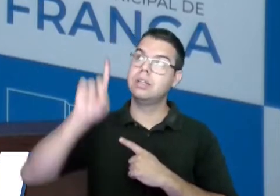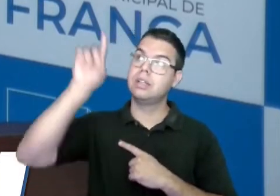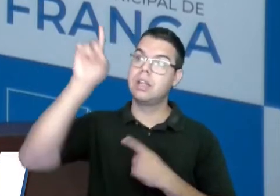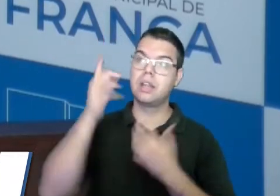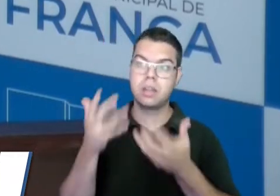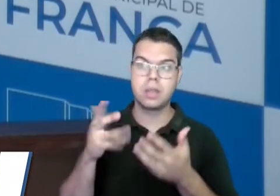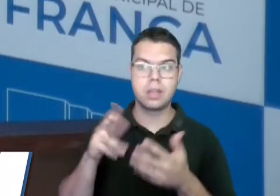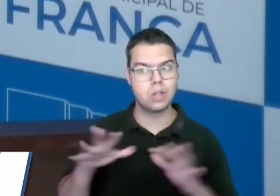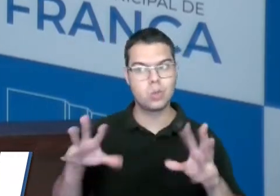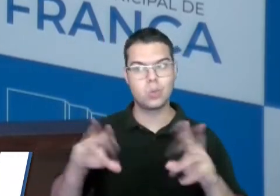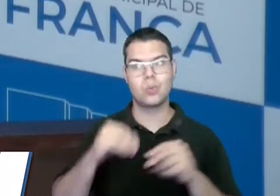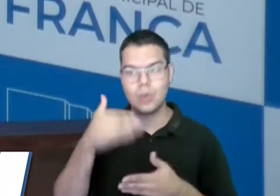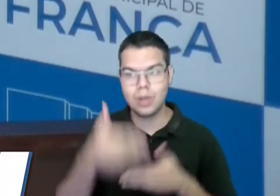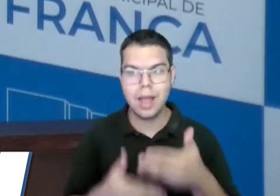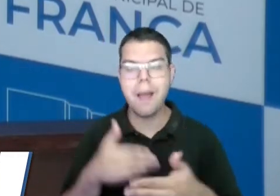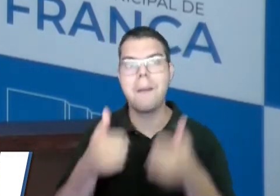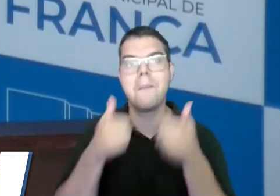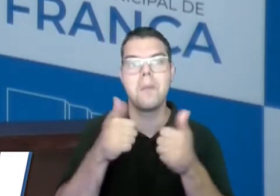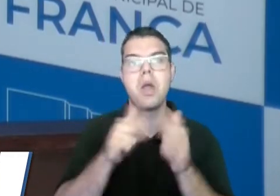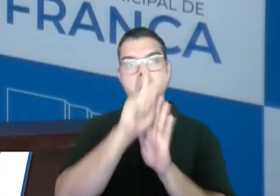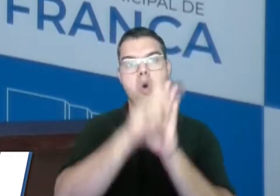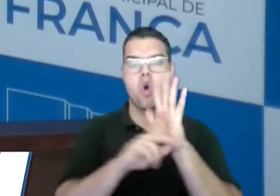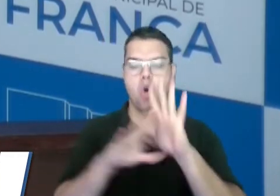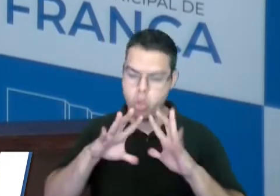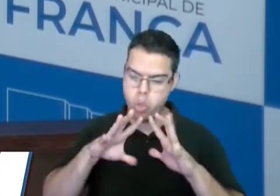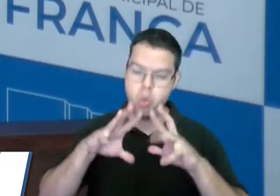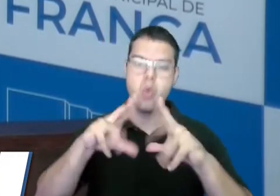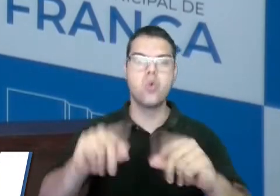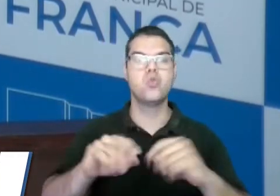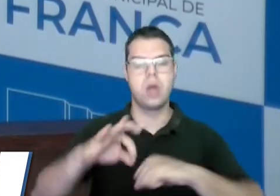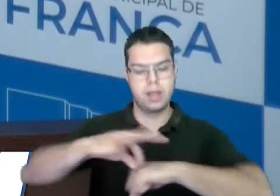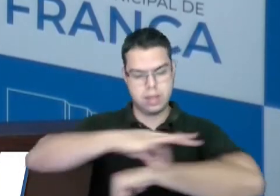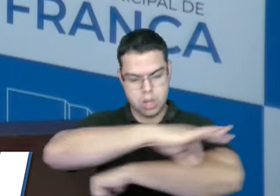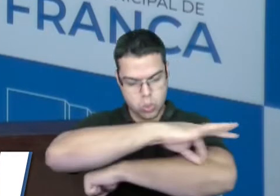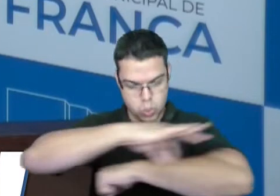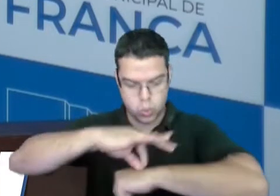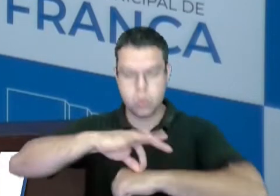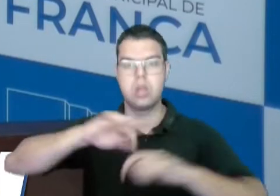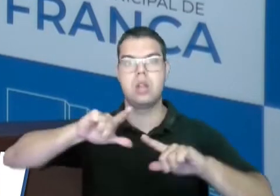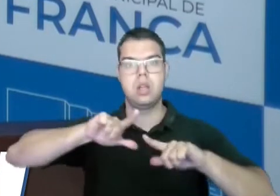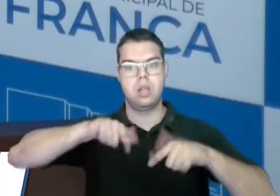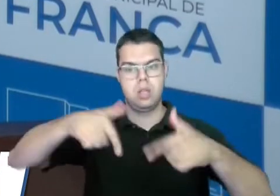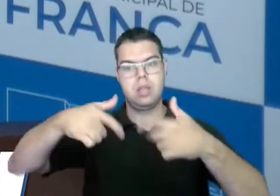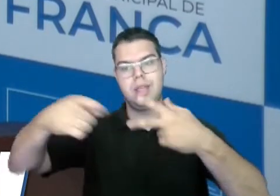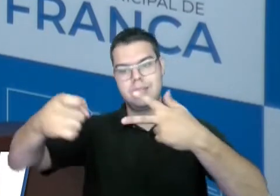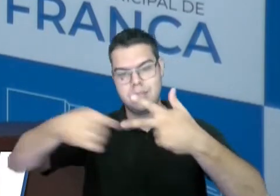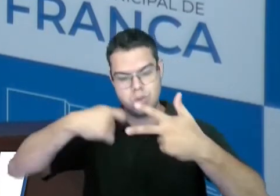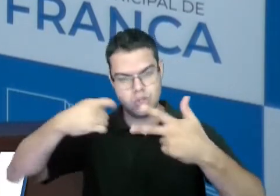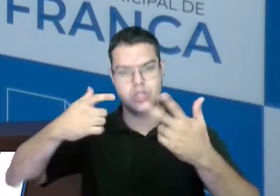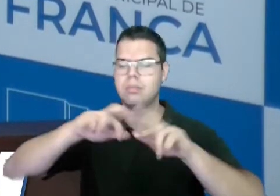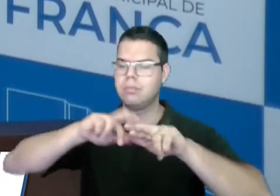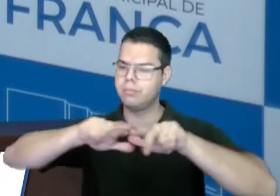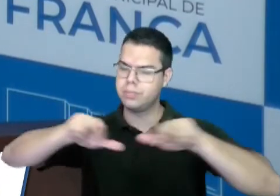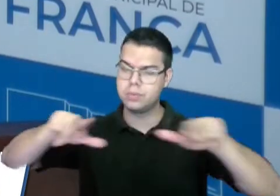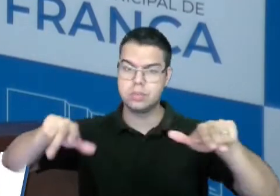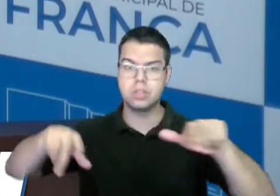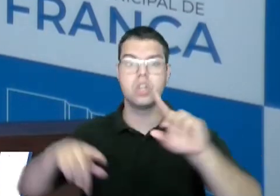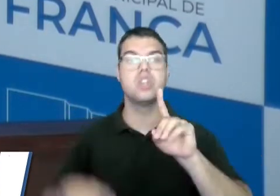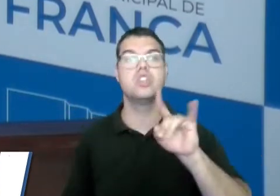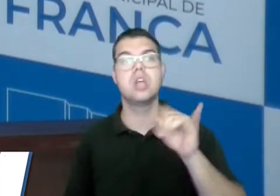muito bem, todos esses projetos, projetos arquitetônicos, projetos executivos, dia 4 de